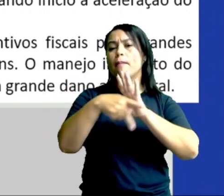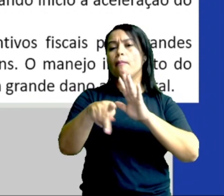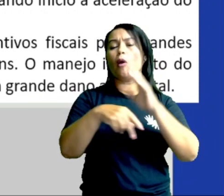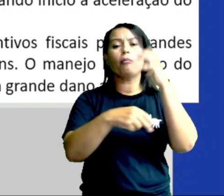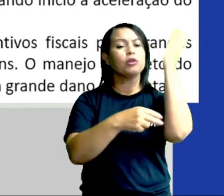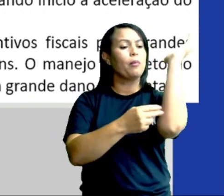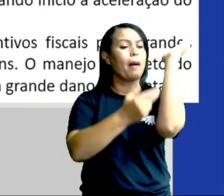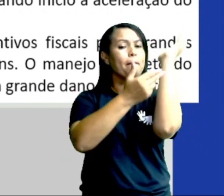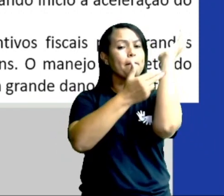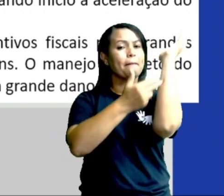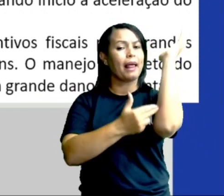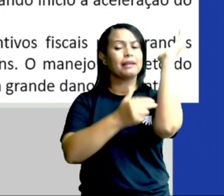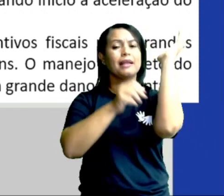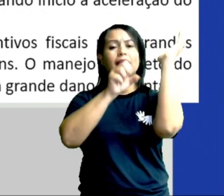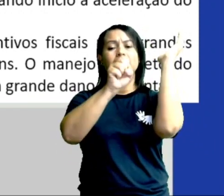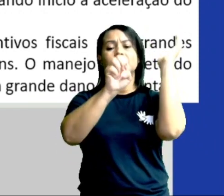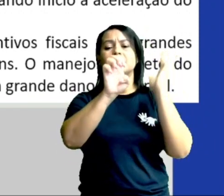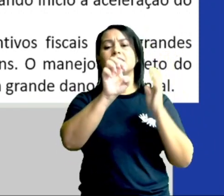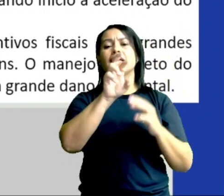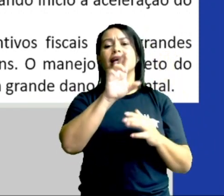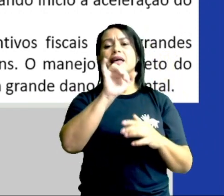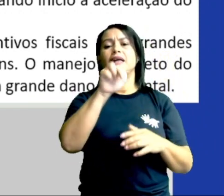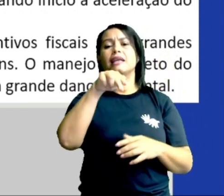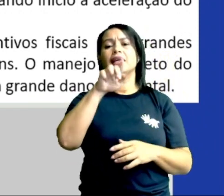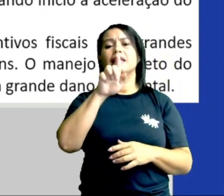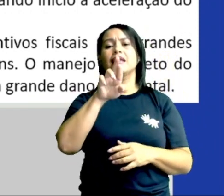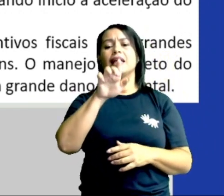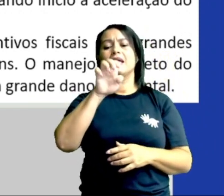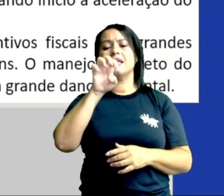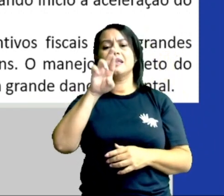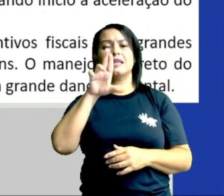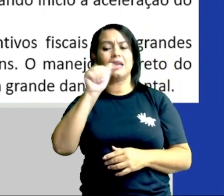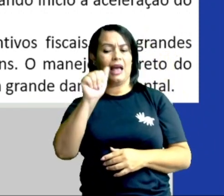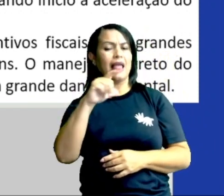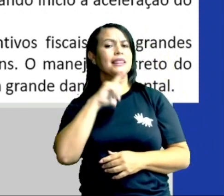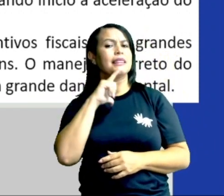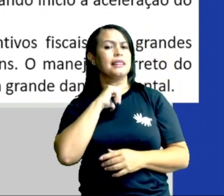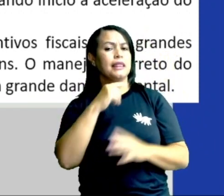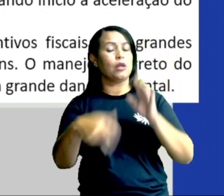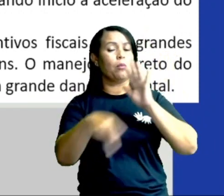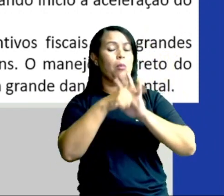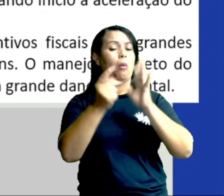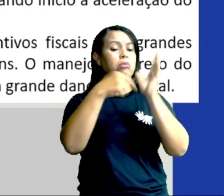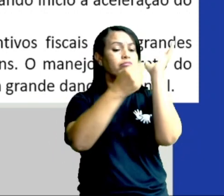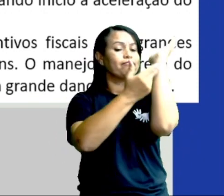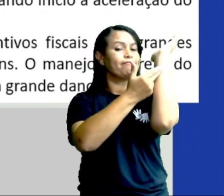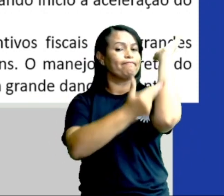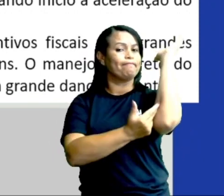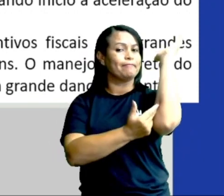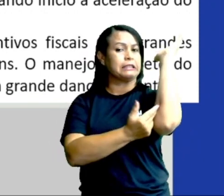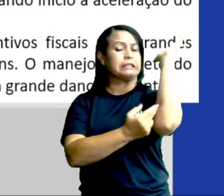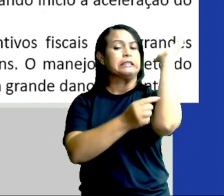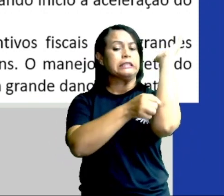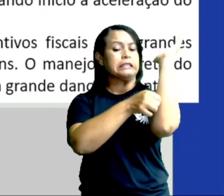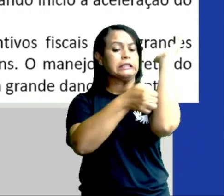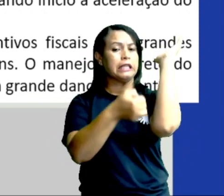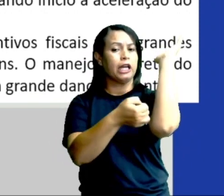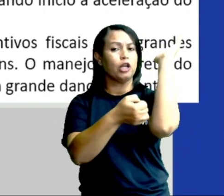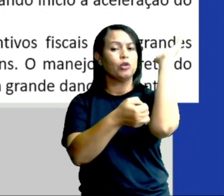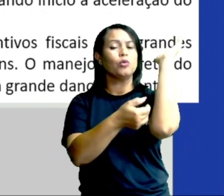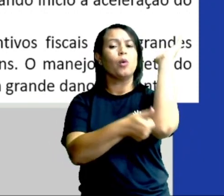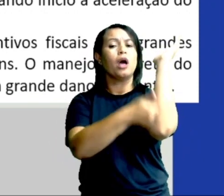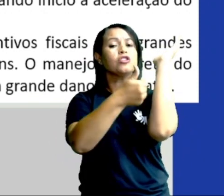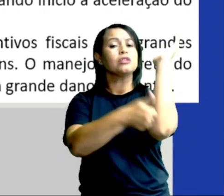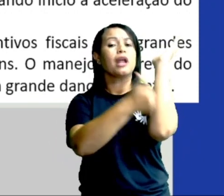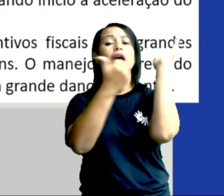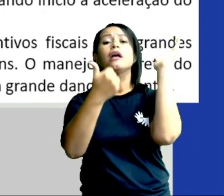comum na floresta amazônica que é a Seringueira dessa plantas e vai extrair uma substância chamada de látex e esse lado é que